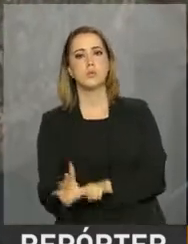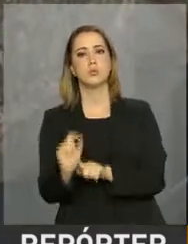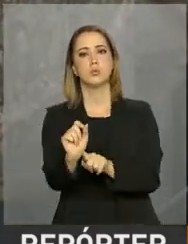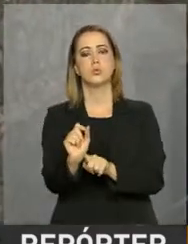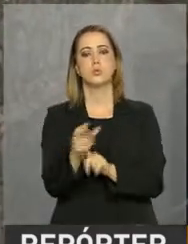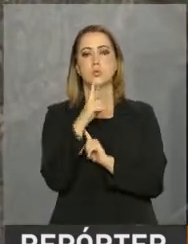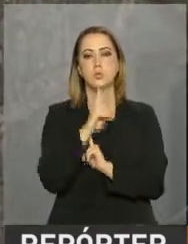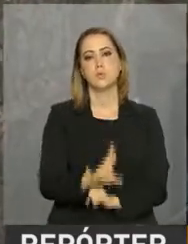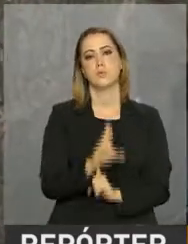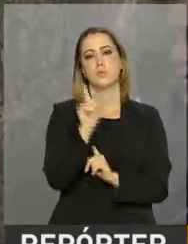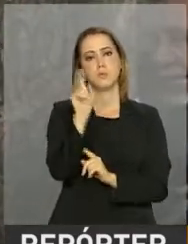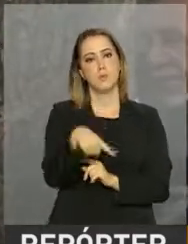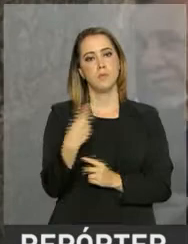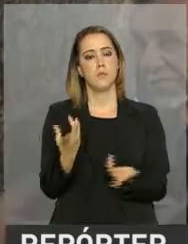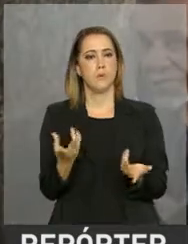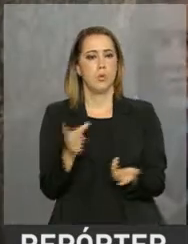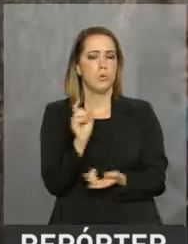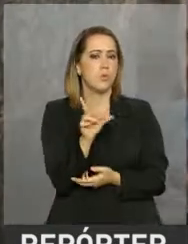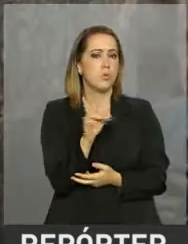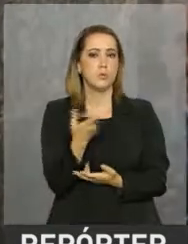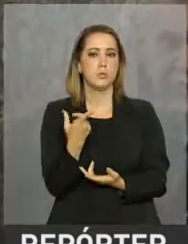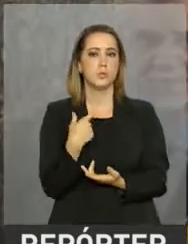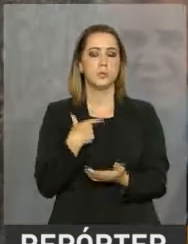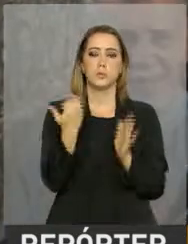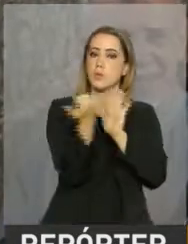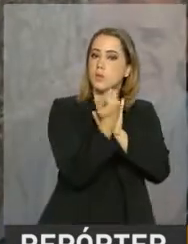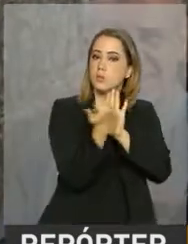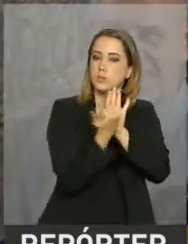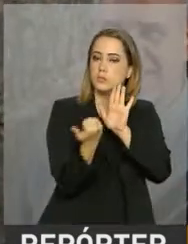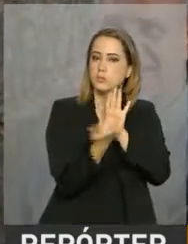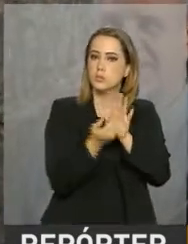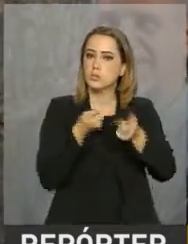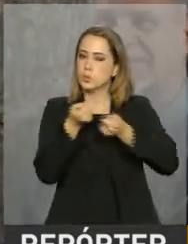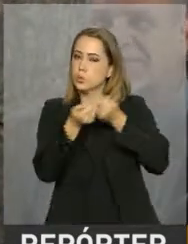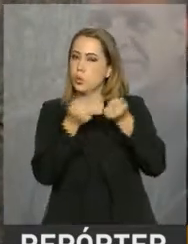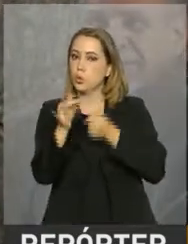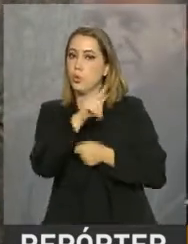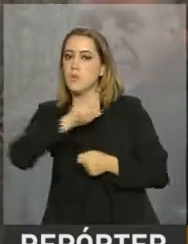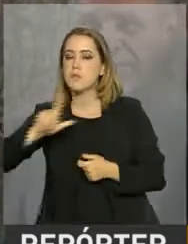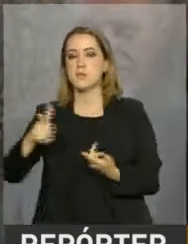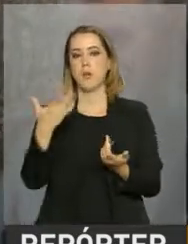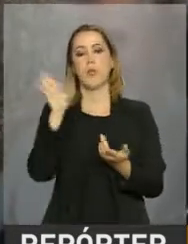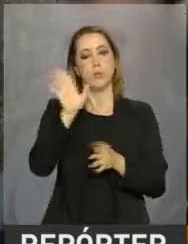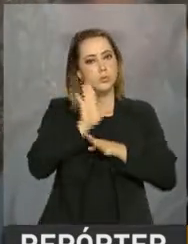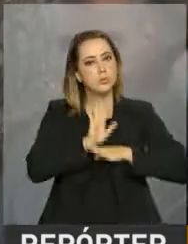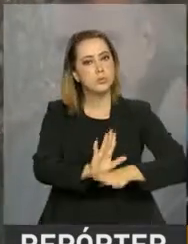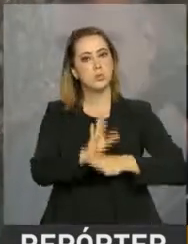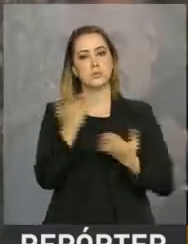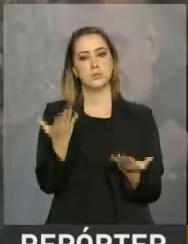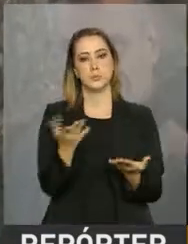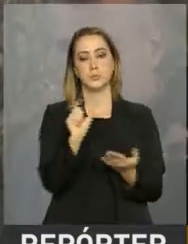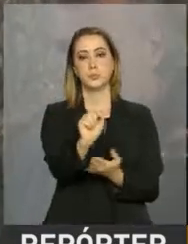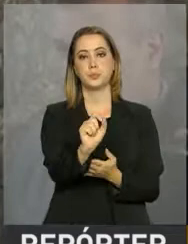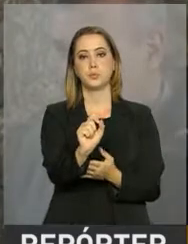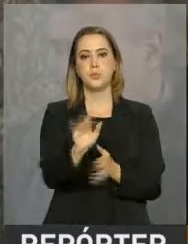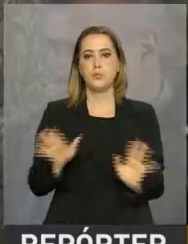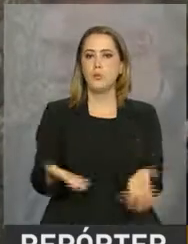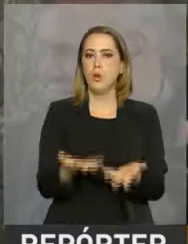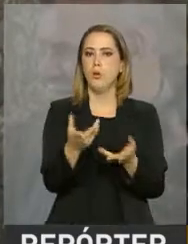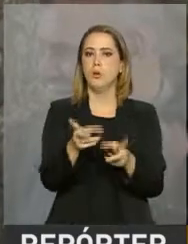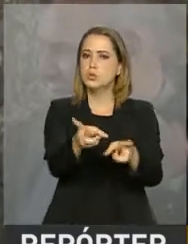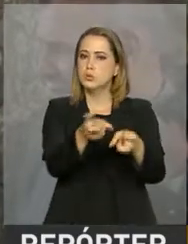resultado não só dos projetos de ajuste fiscal que colaboram na formação